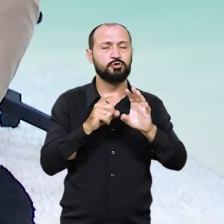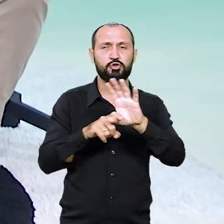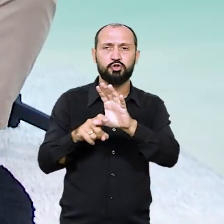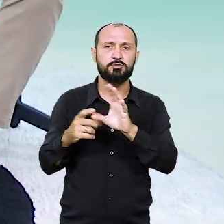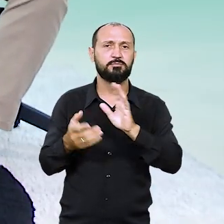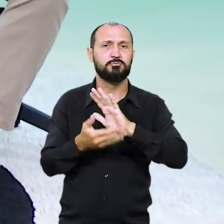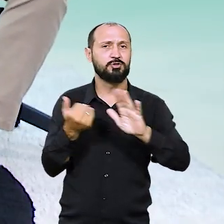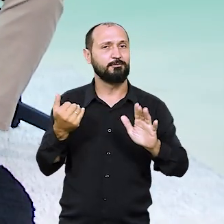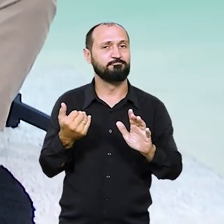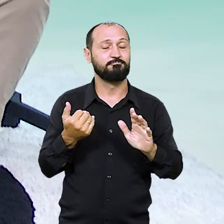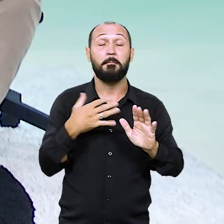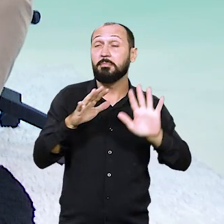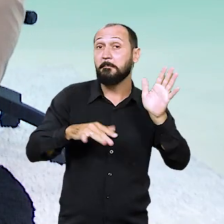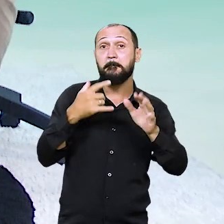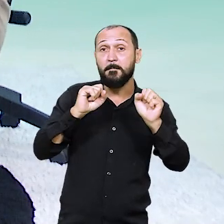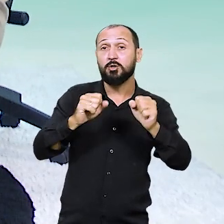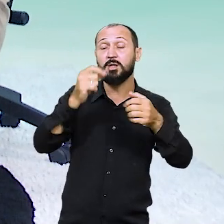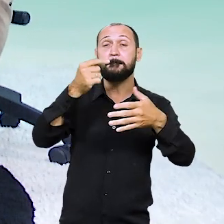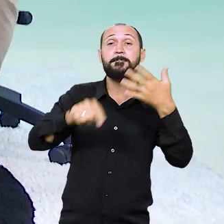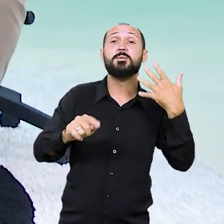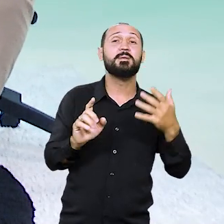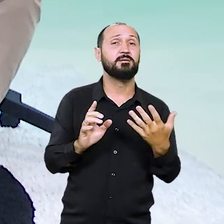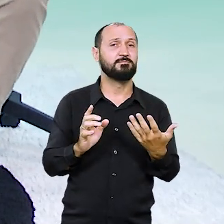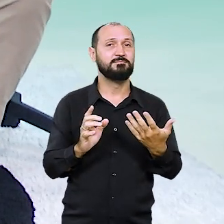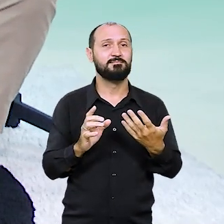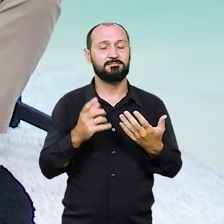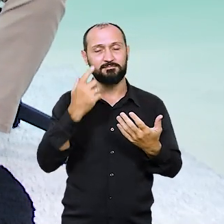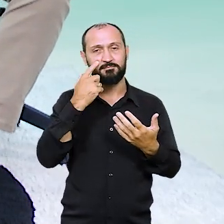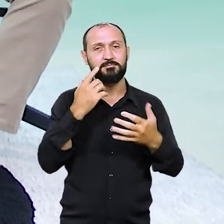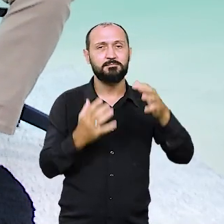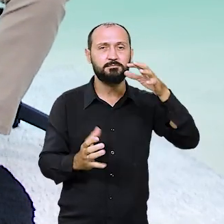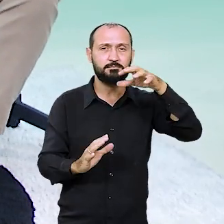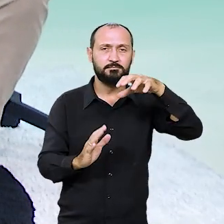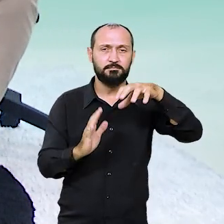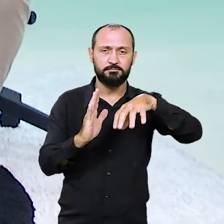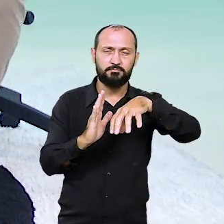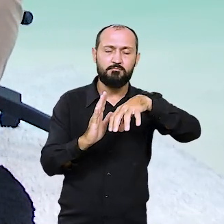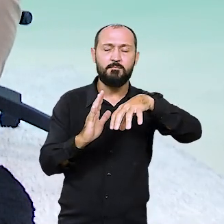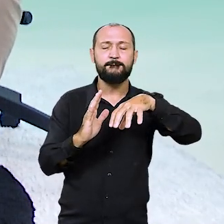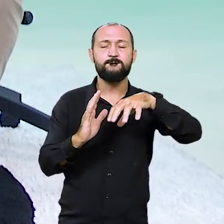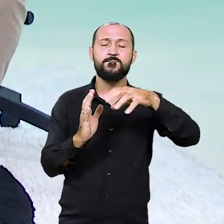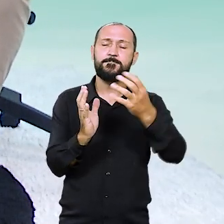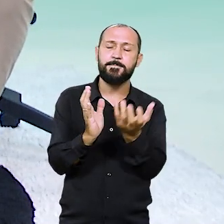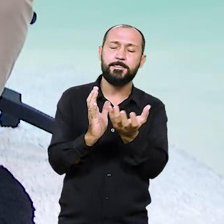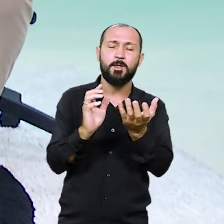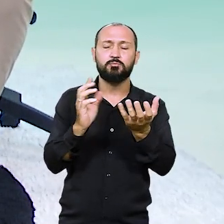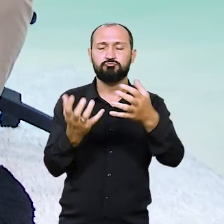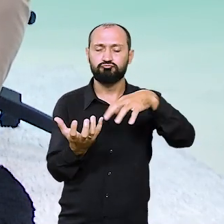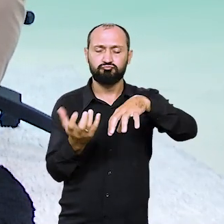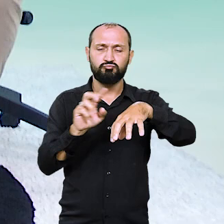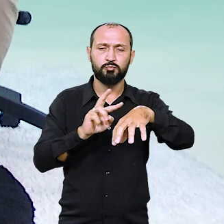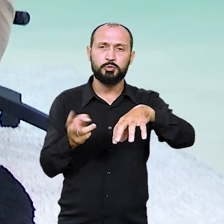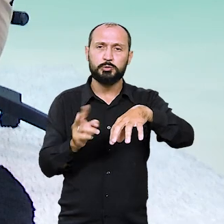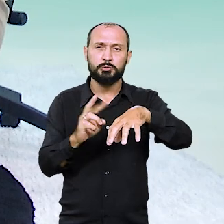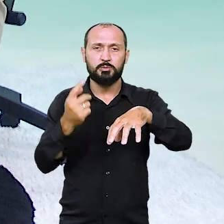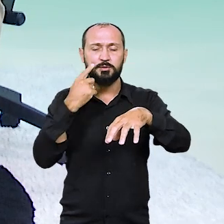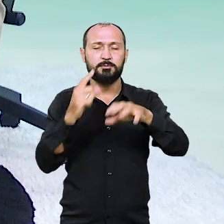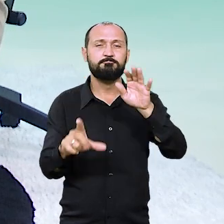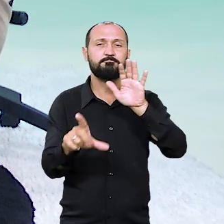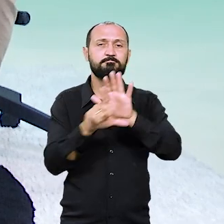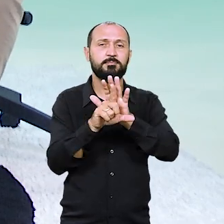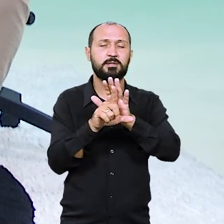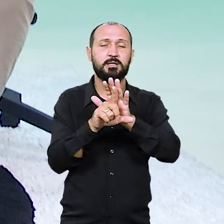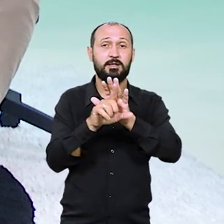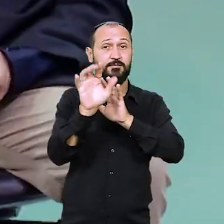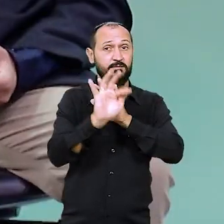apreensão de passaporte em caso de dívidas, que é proibida a apreensão da CNH em caso de dívidas. Então pode ser que amanhã ou depois o Congresso Nacional, né, seja